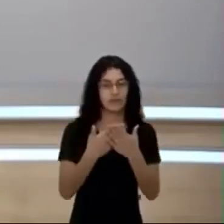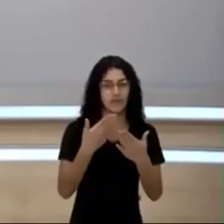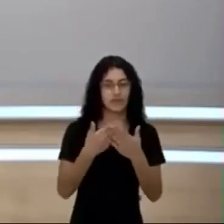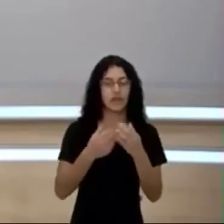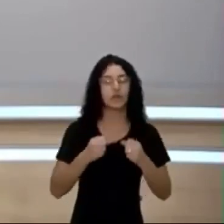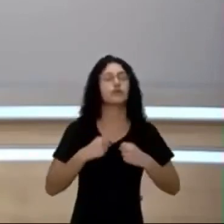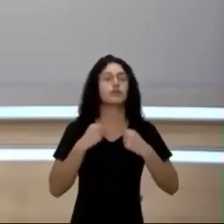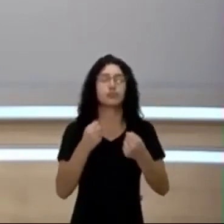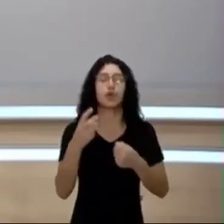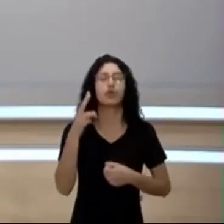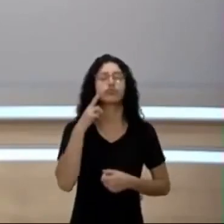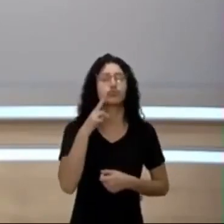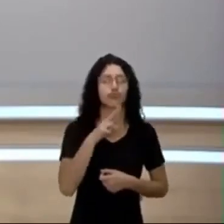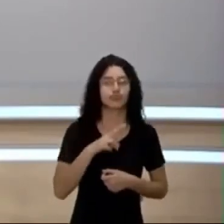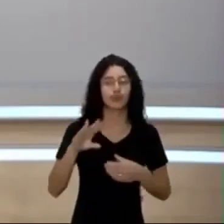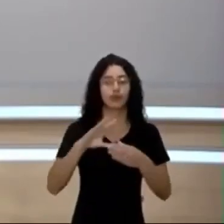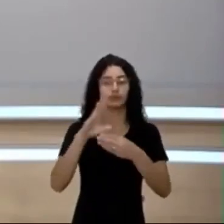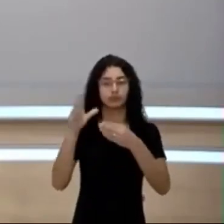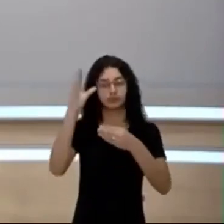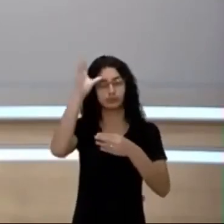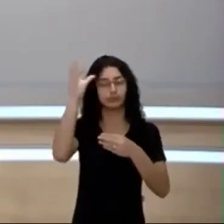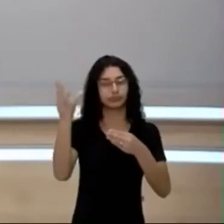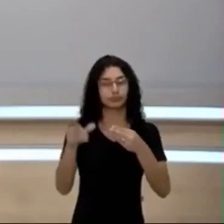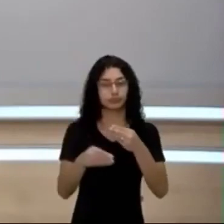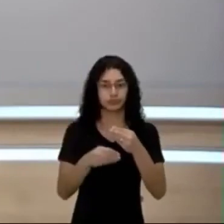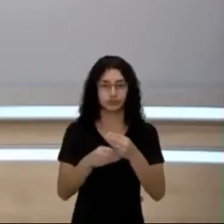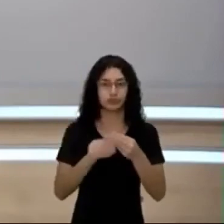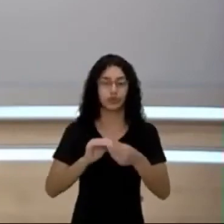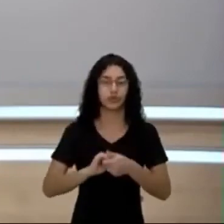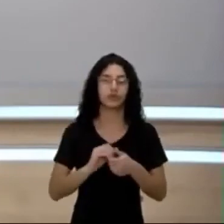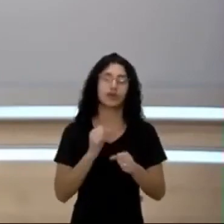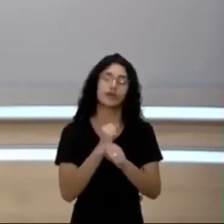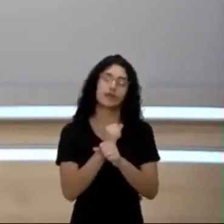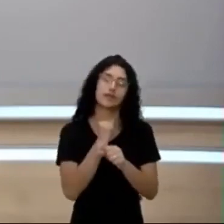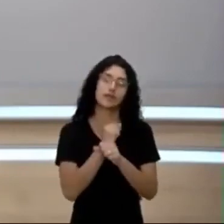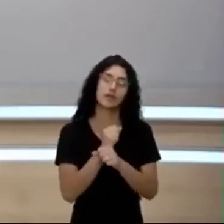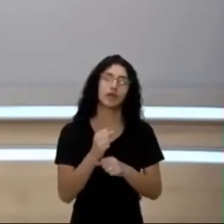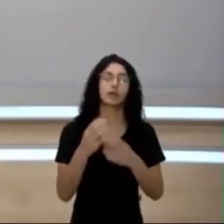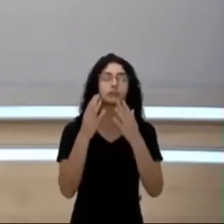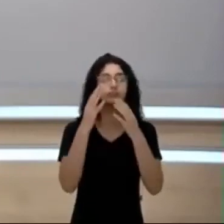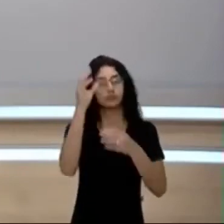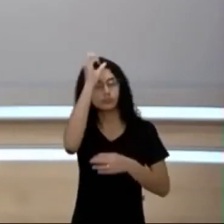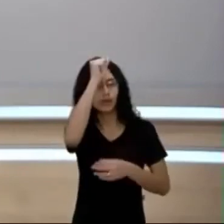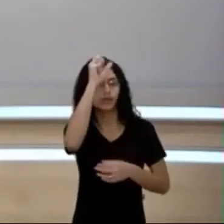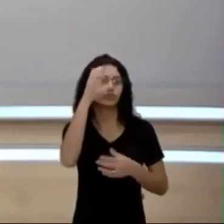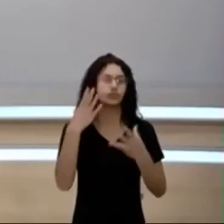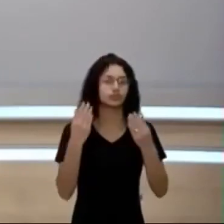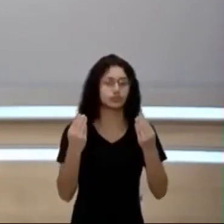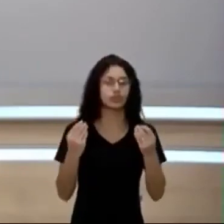estar consultando o repositório em caso de dúvida. E espero que vocês tenham aprendido muito,